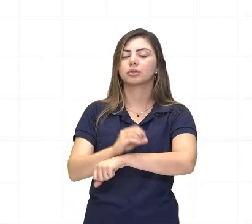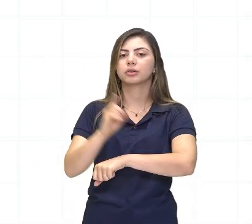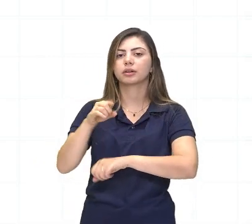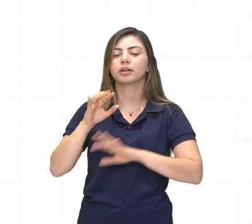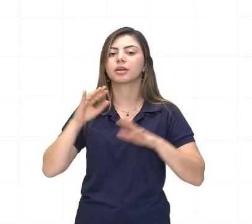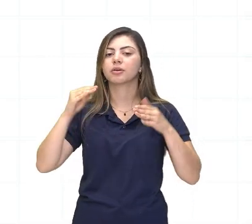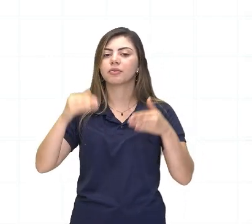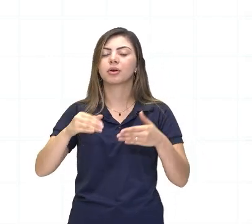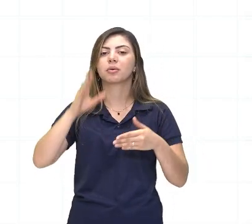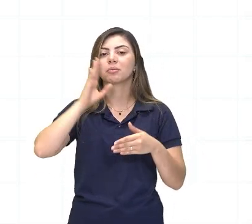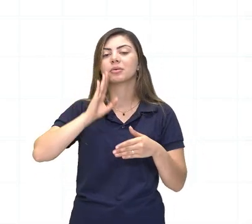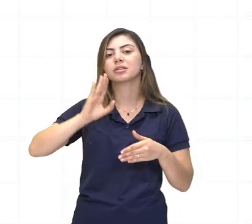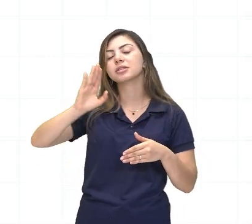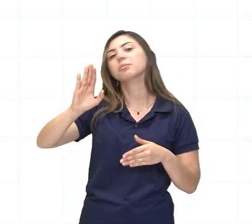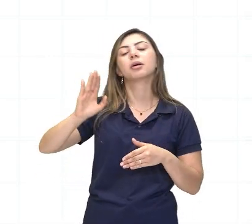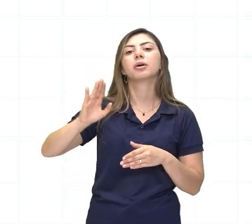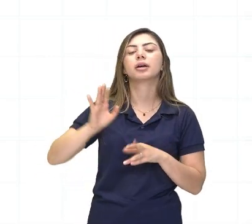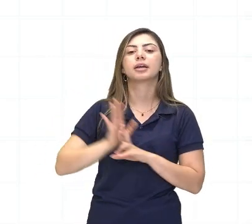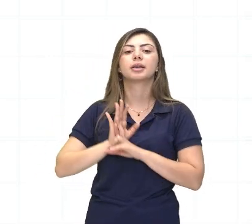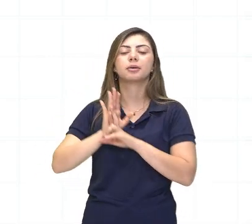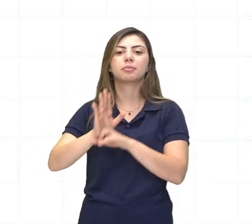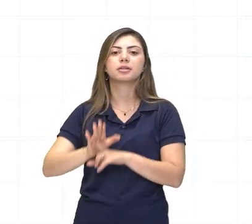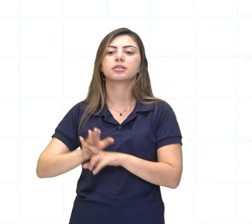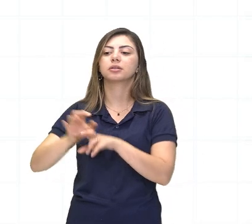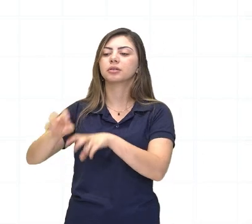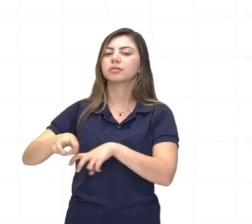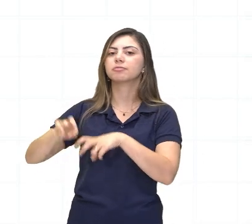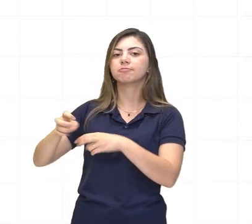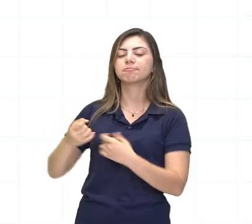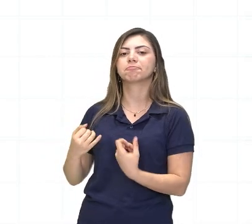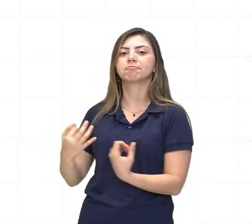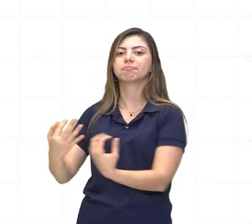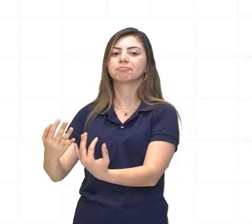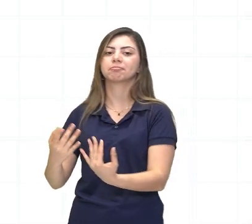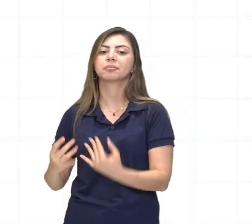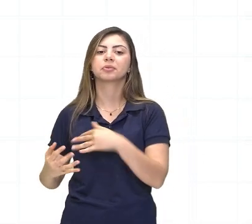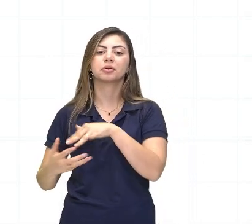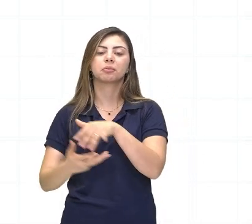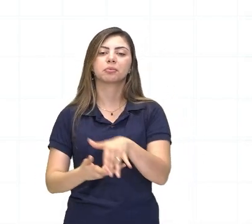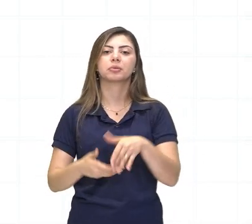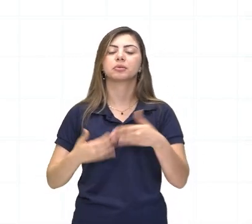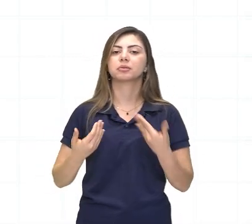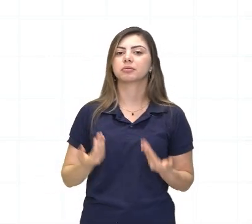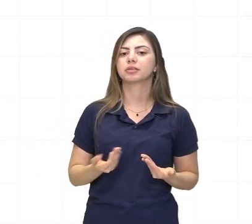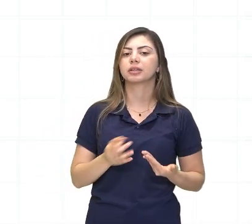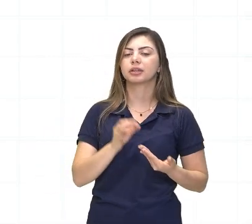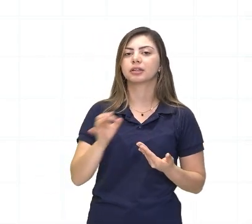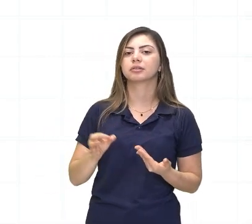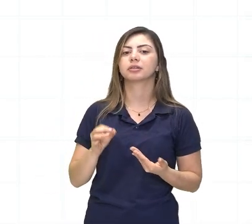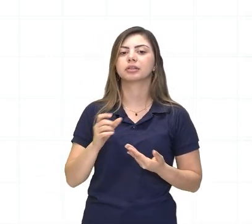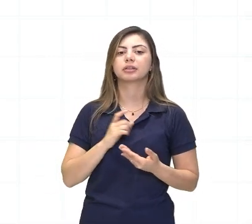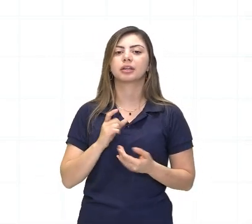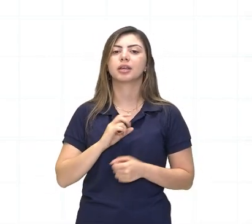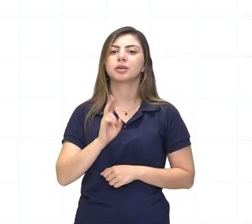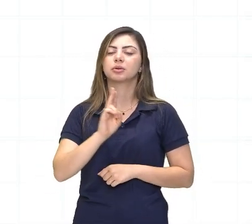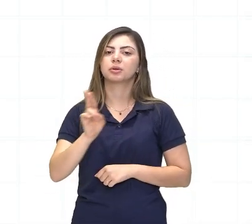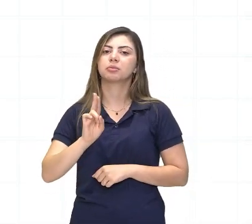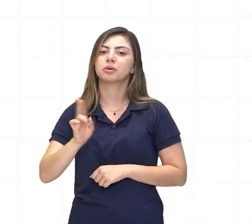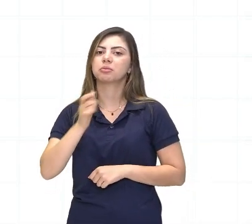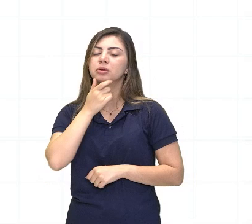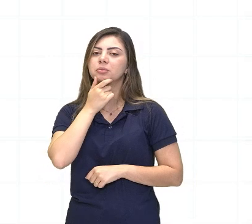das principais representantes da indústria agrícola do mundo, como Syngenta, Cargill, Band, John Deere e New